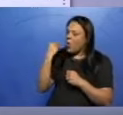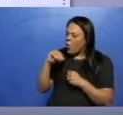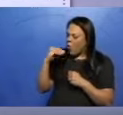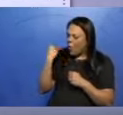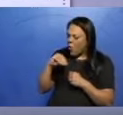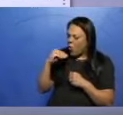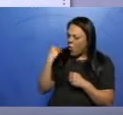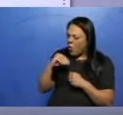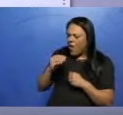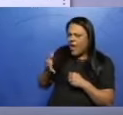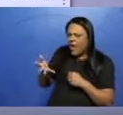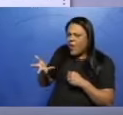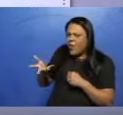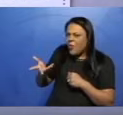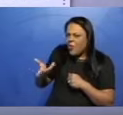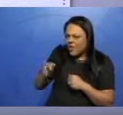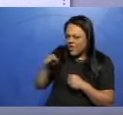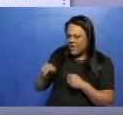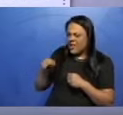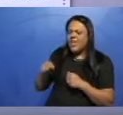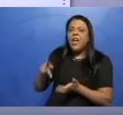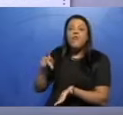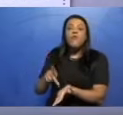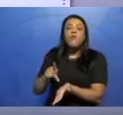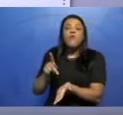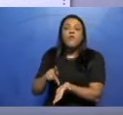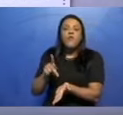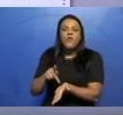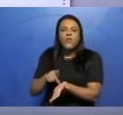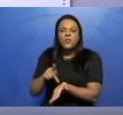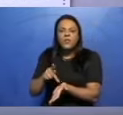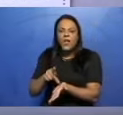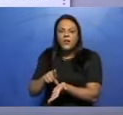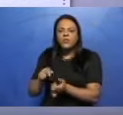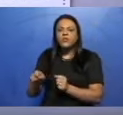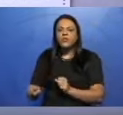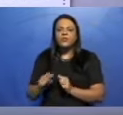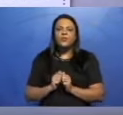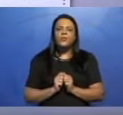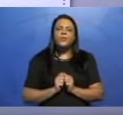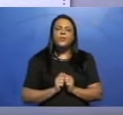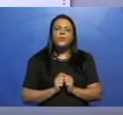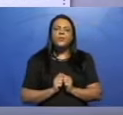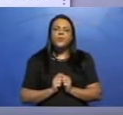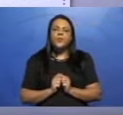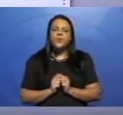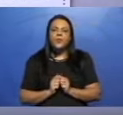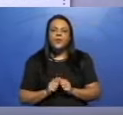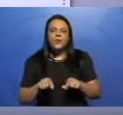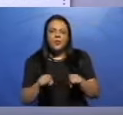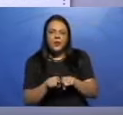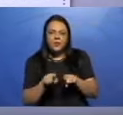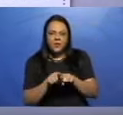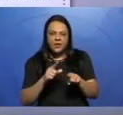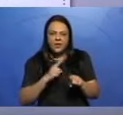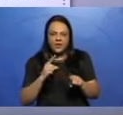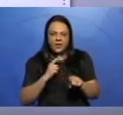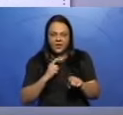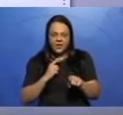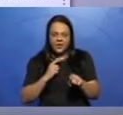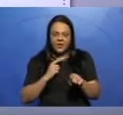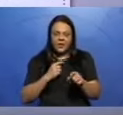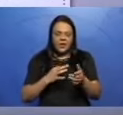persuadi-lo da validade deles, que tudo que ele está dizendo é verdade. Além da dissertação, vários outros